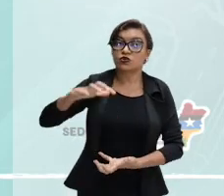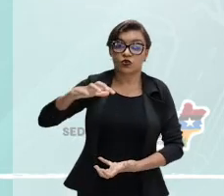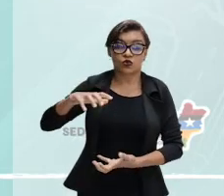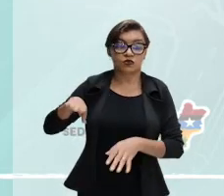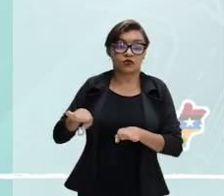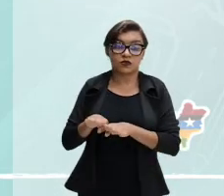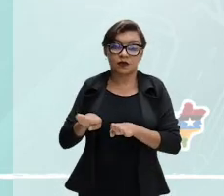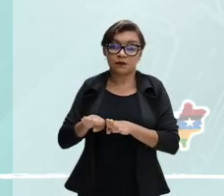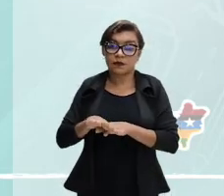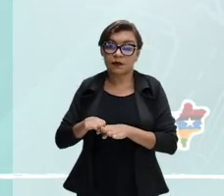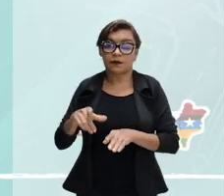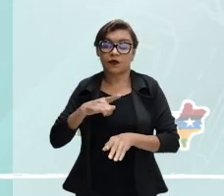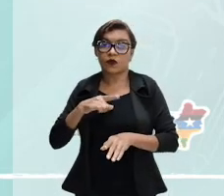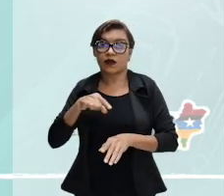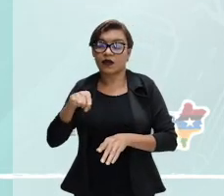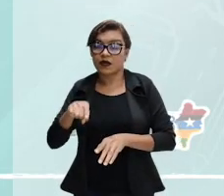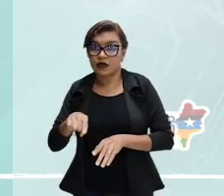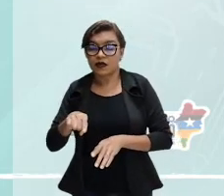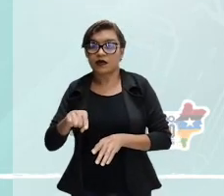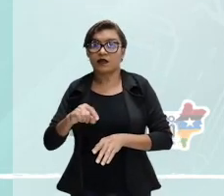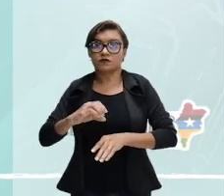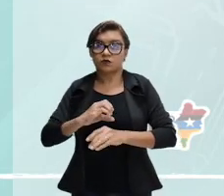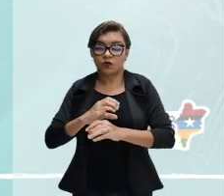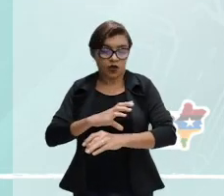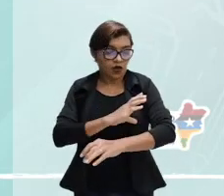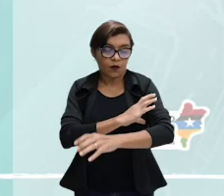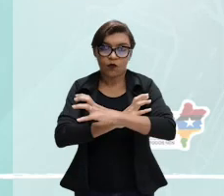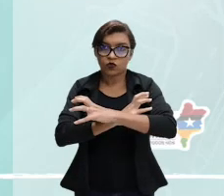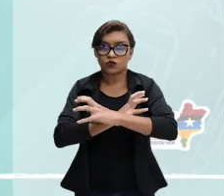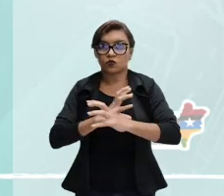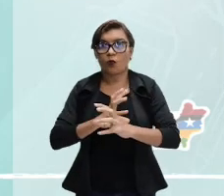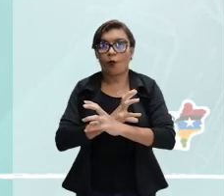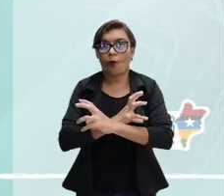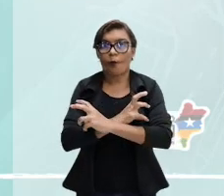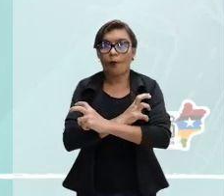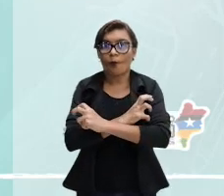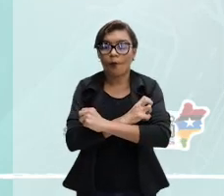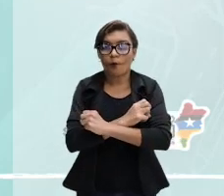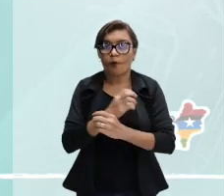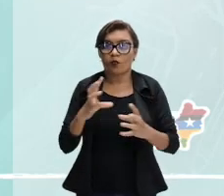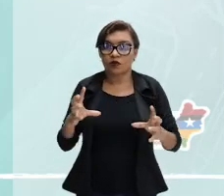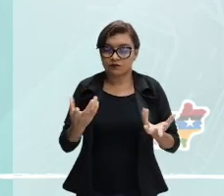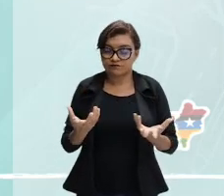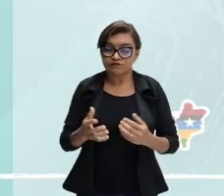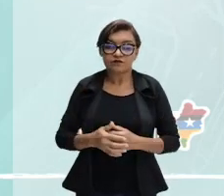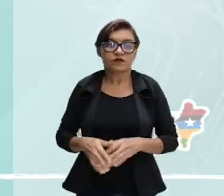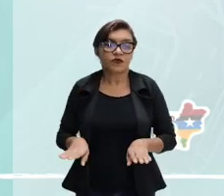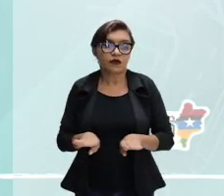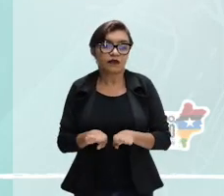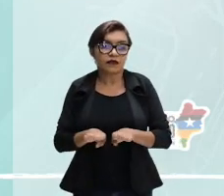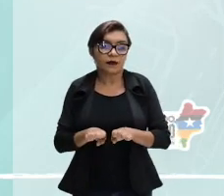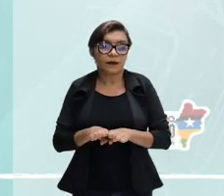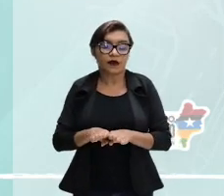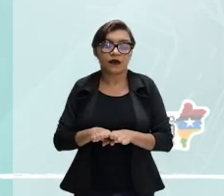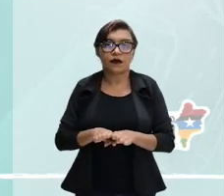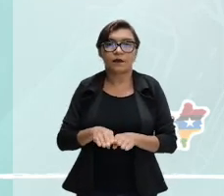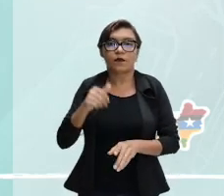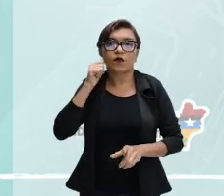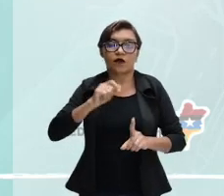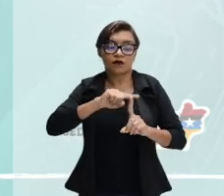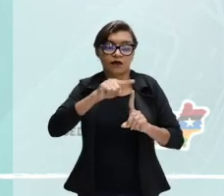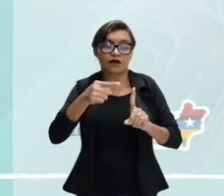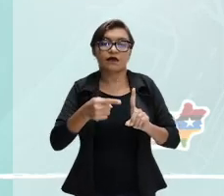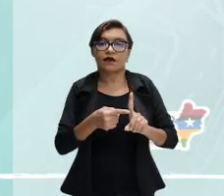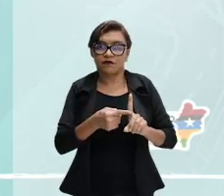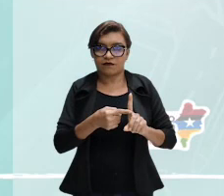em consideração a redução natural dos músculos nessa idade. E da grávida, porque não leva em consideração o crescimento